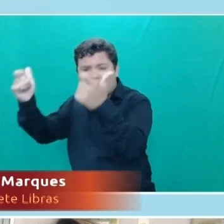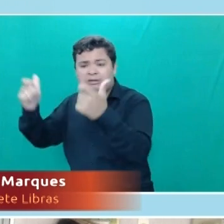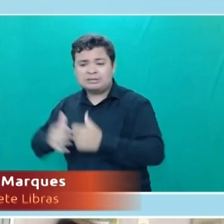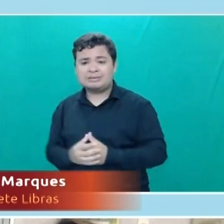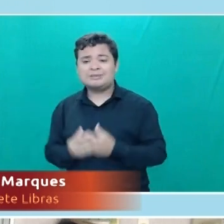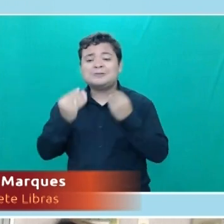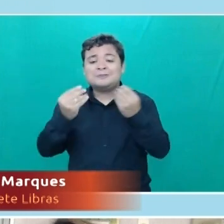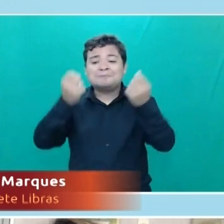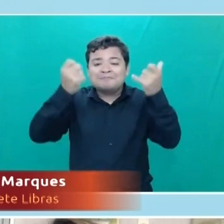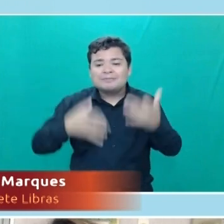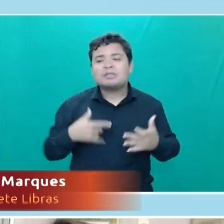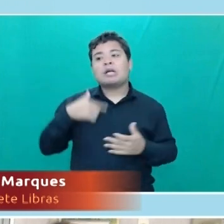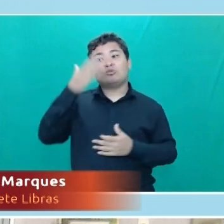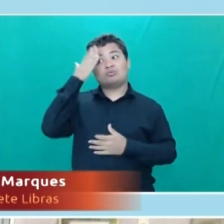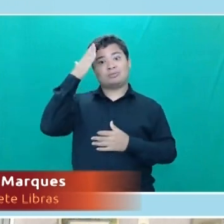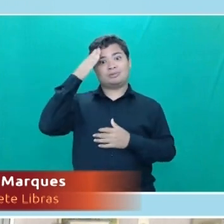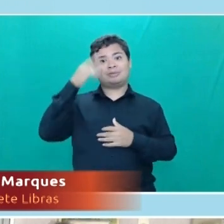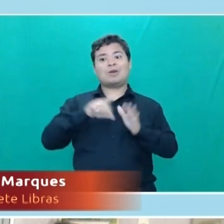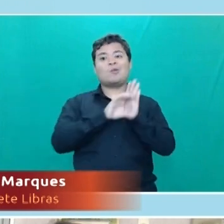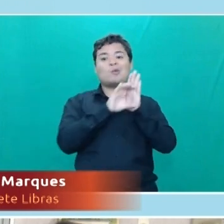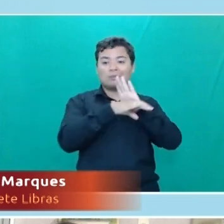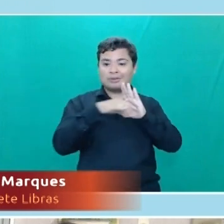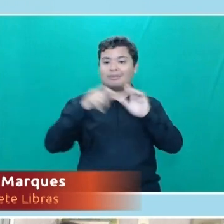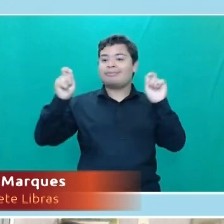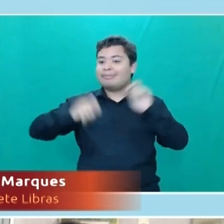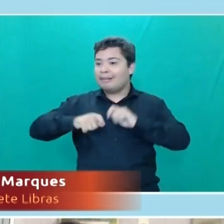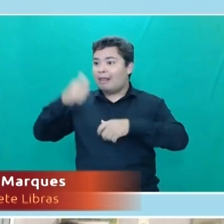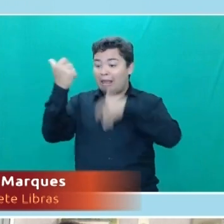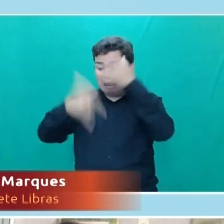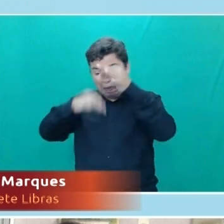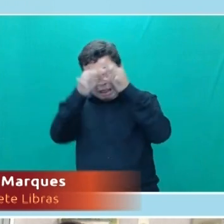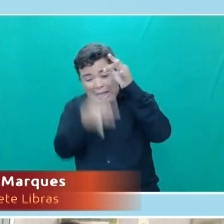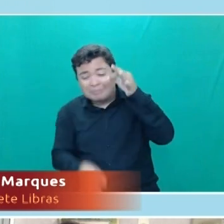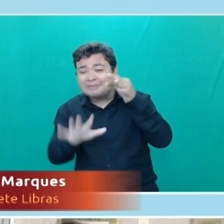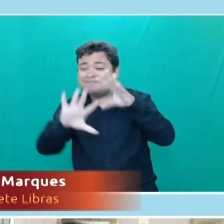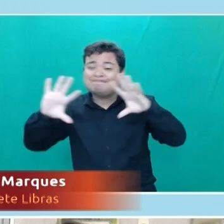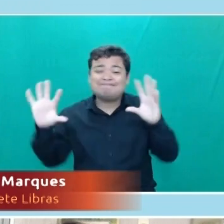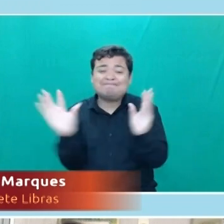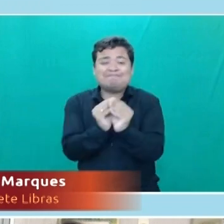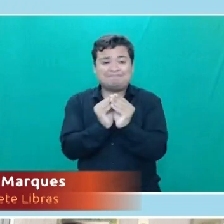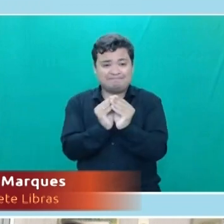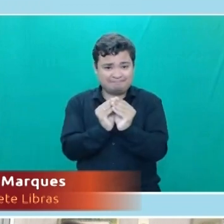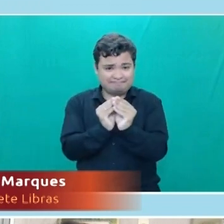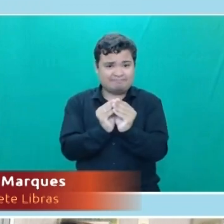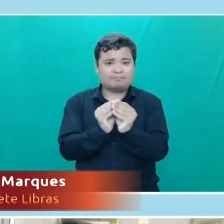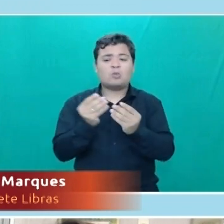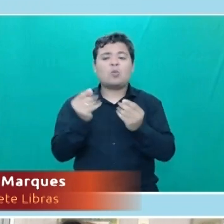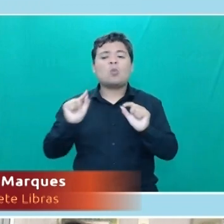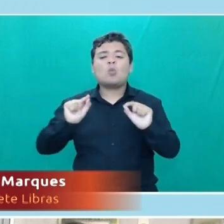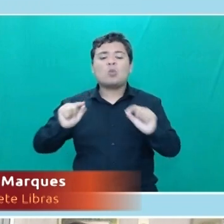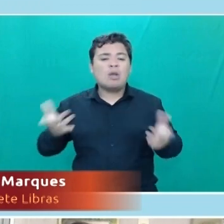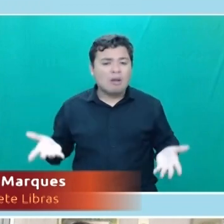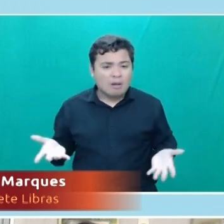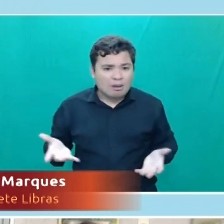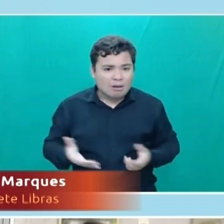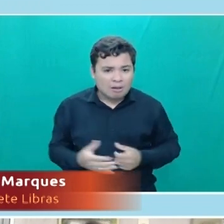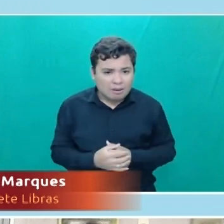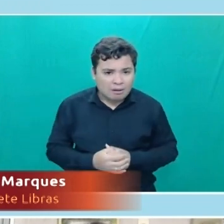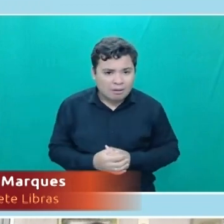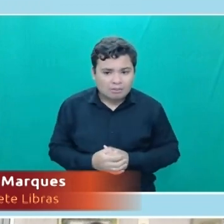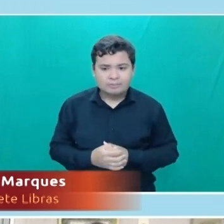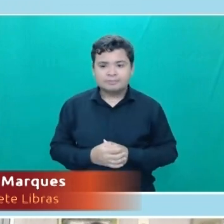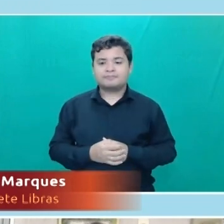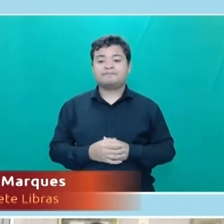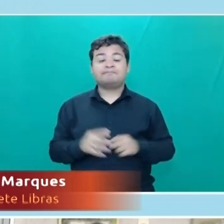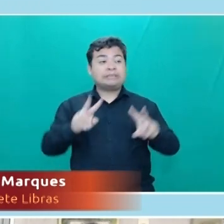daria uma tese de doutorado, mas para o nosso público, pelo menos, ter uma ideia, né? O que é isso? O que é racismo estrutural? É um assunto muito